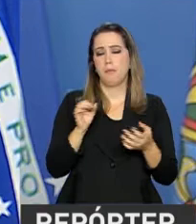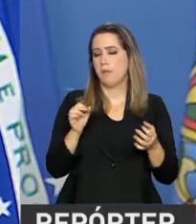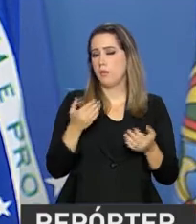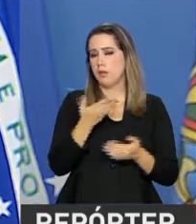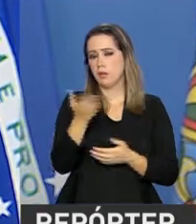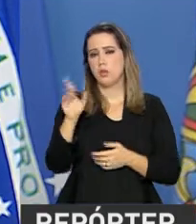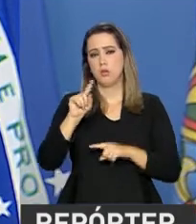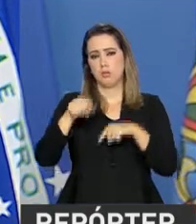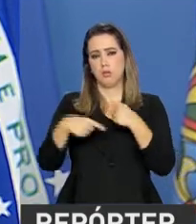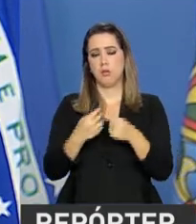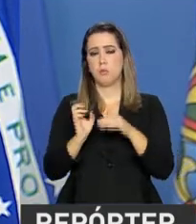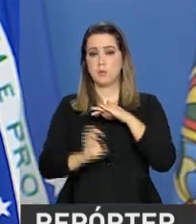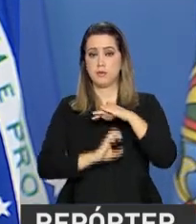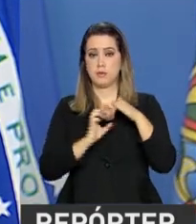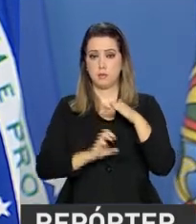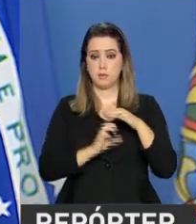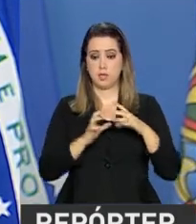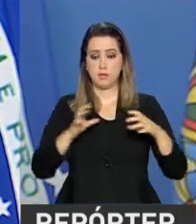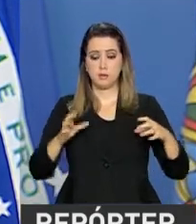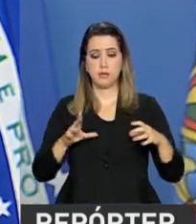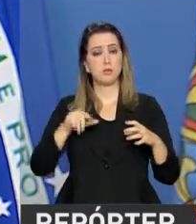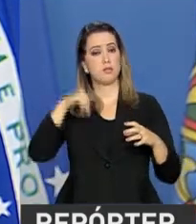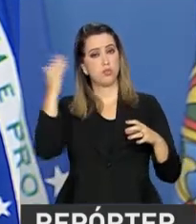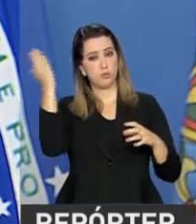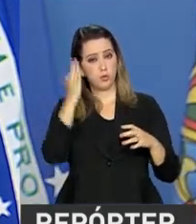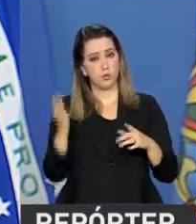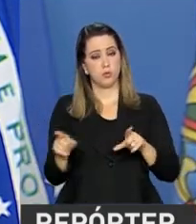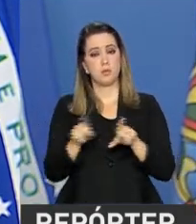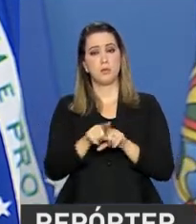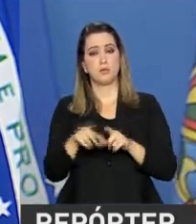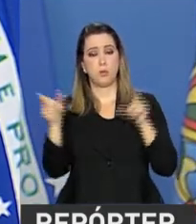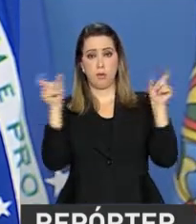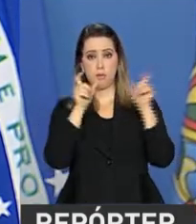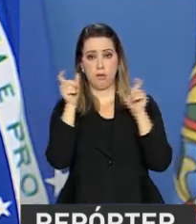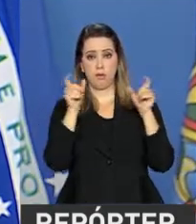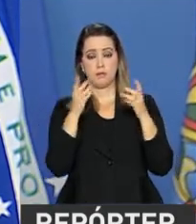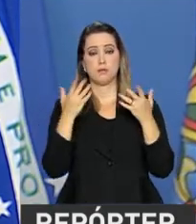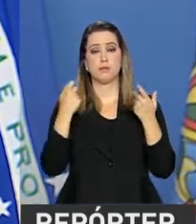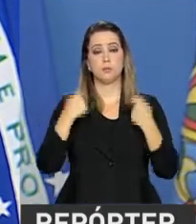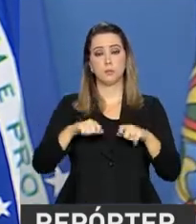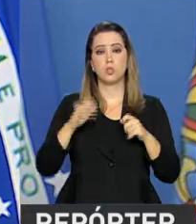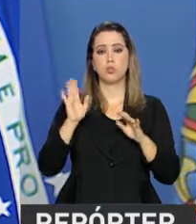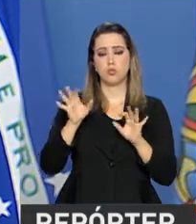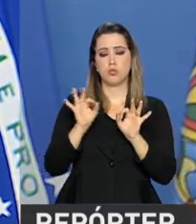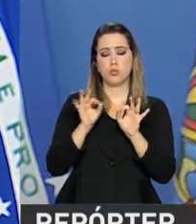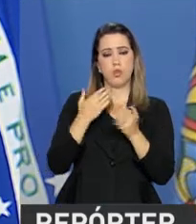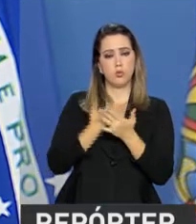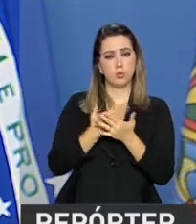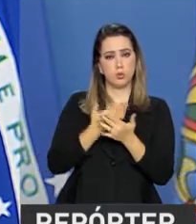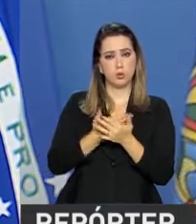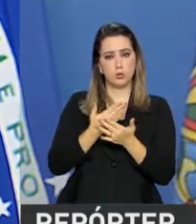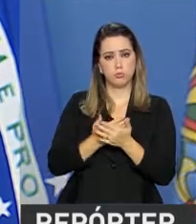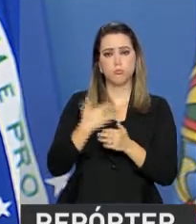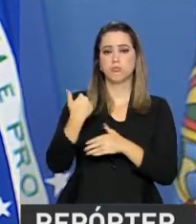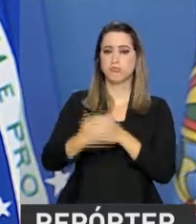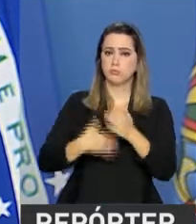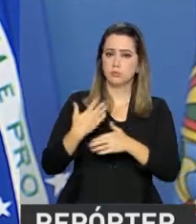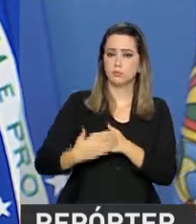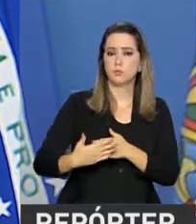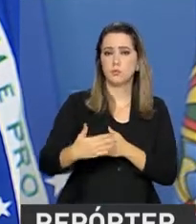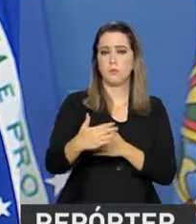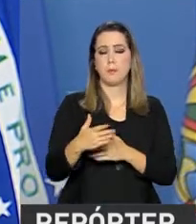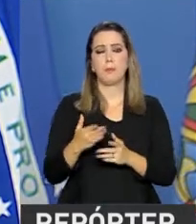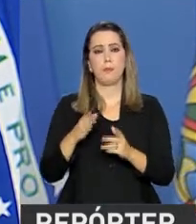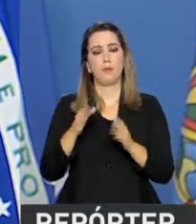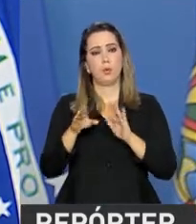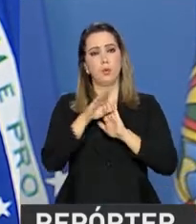senhores empresários nacionais e estrangeiros também interessa nós vamos fazer já estamos estudando e avançado está um